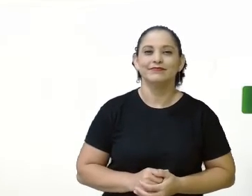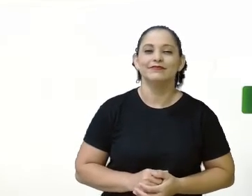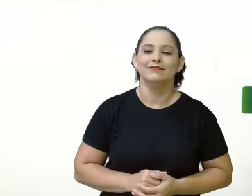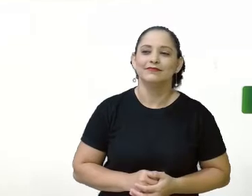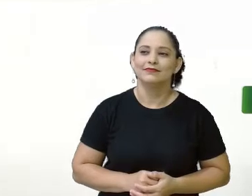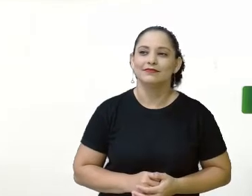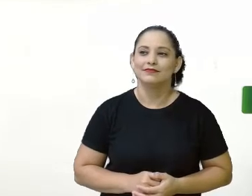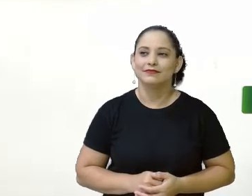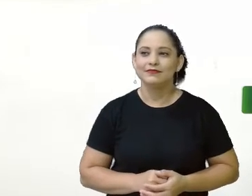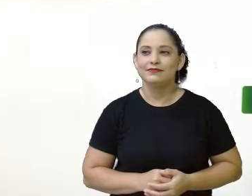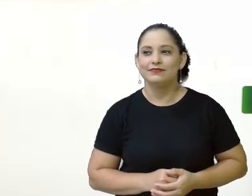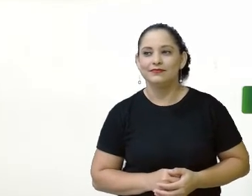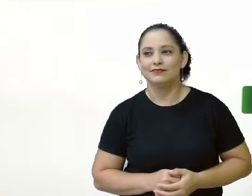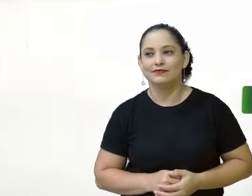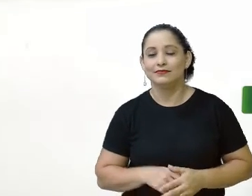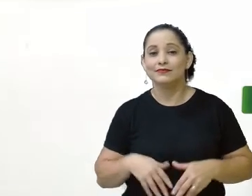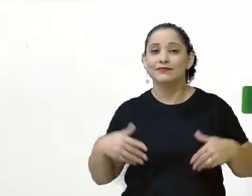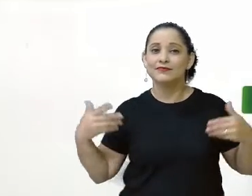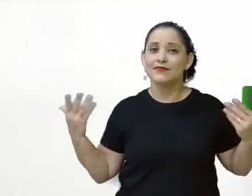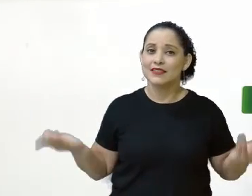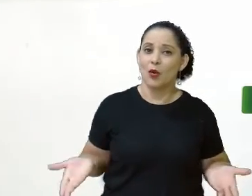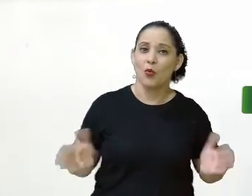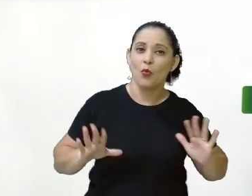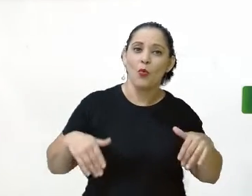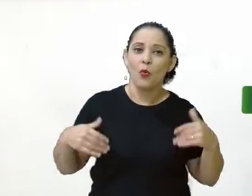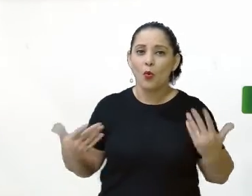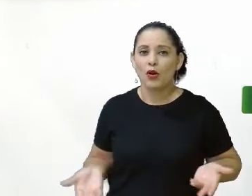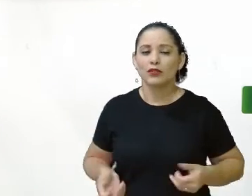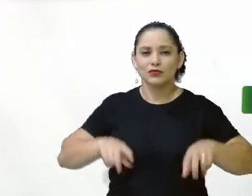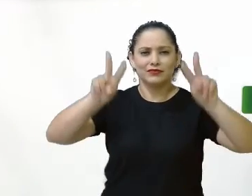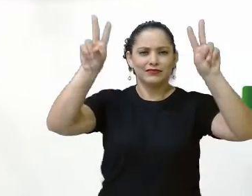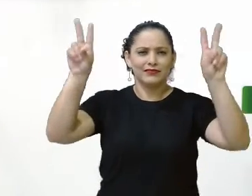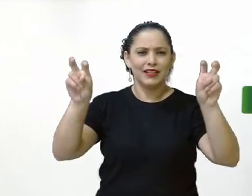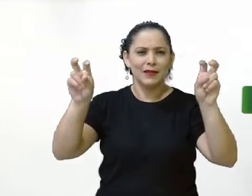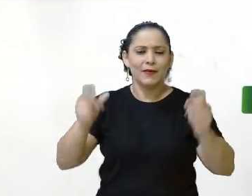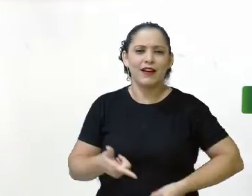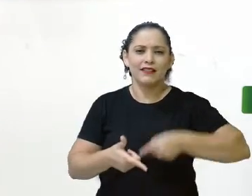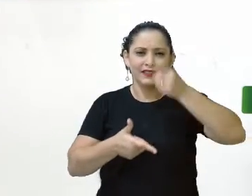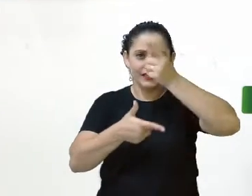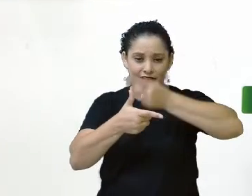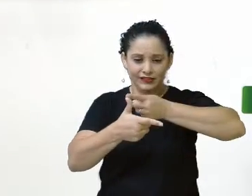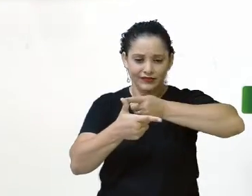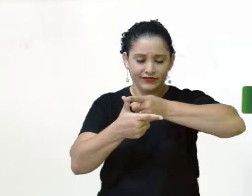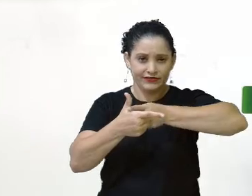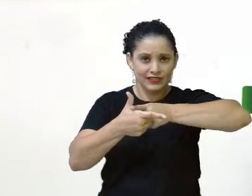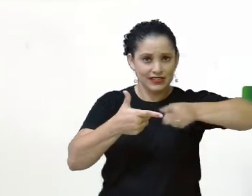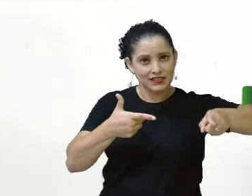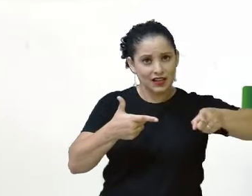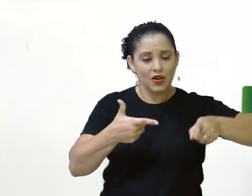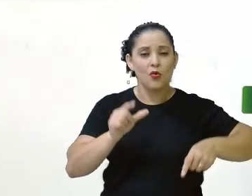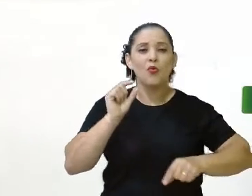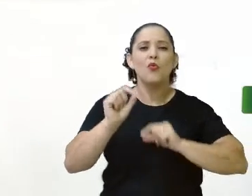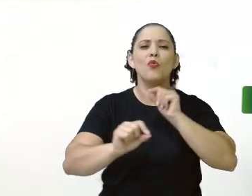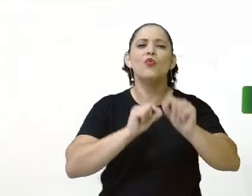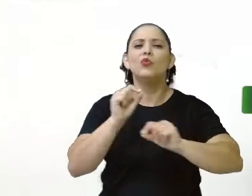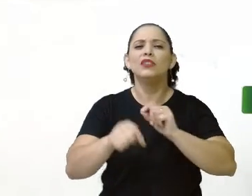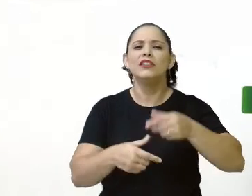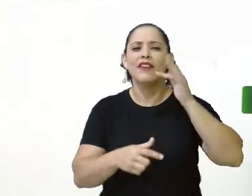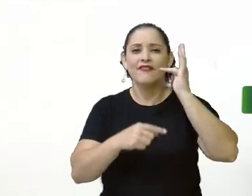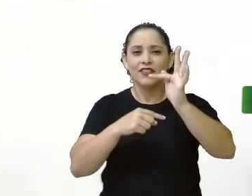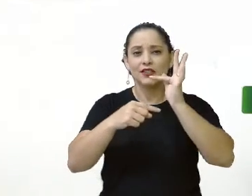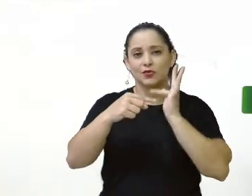também. Pois bem, quando a gente fala de divisão, quinto ano, a gente fala de fracionar, repartir